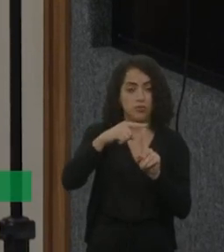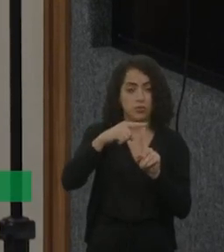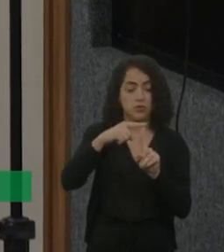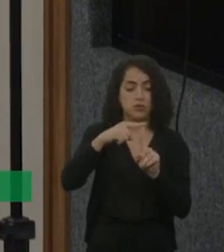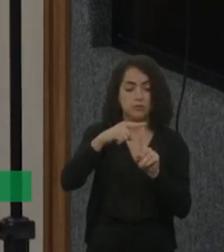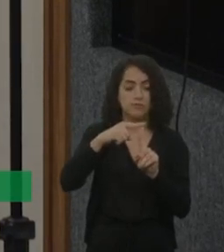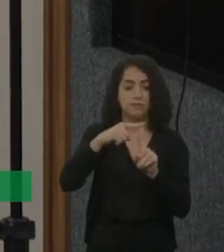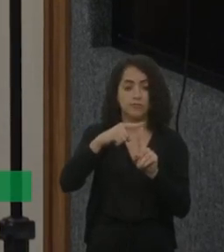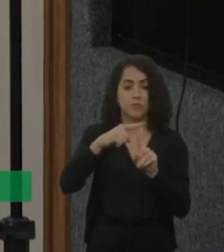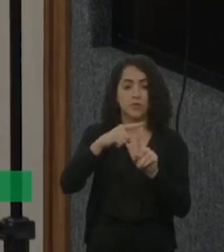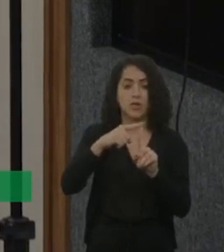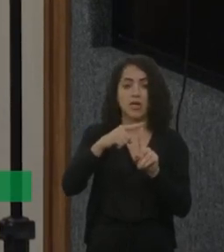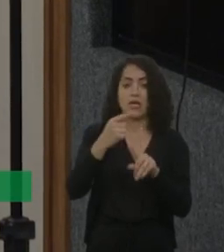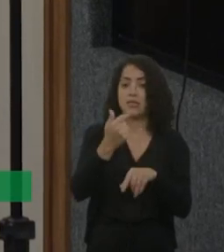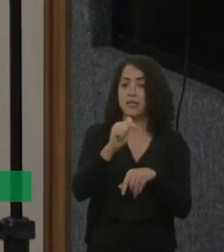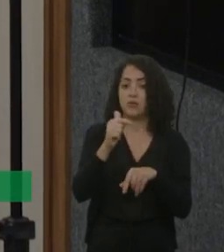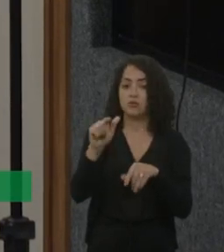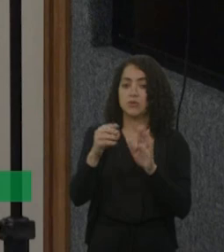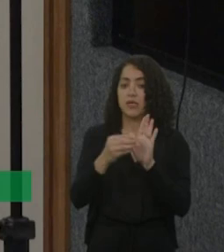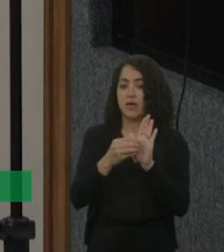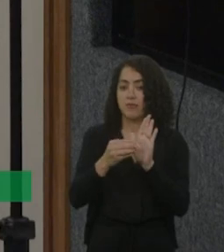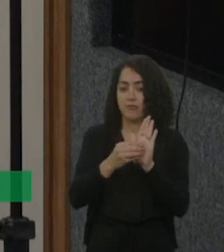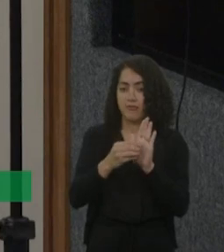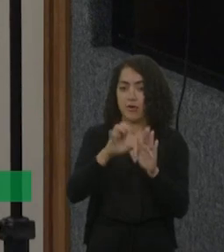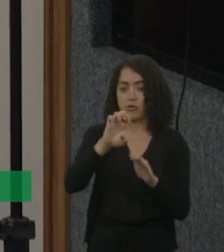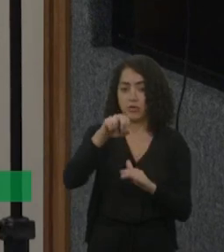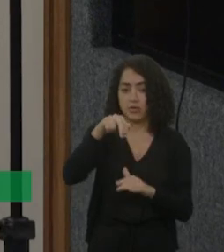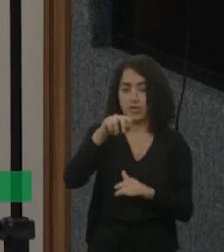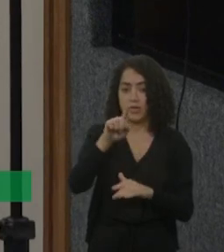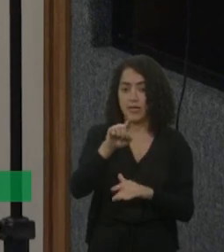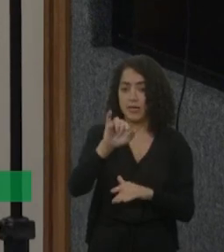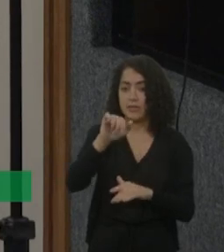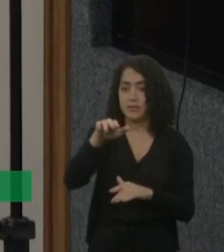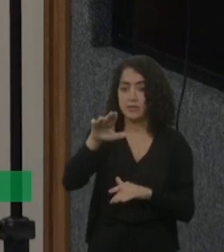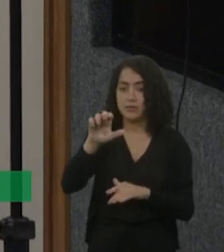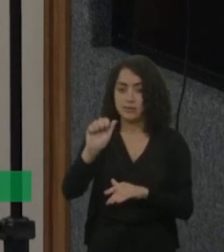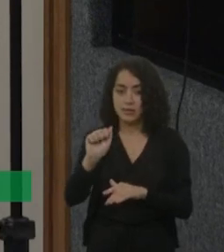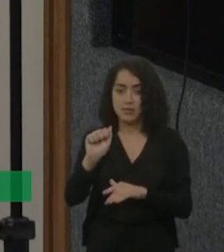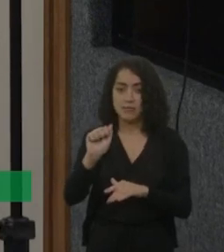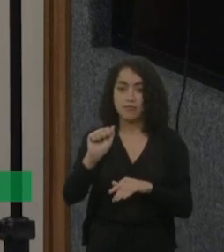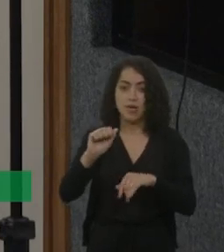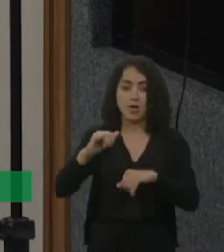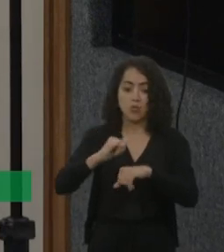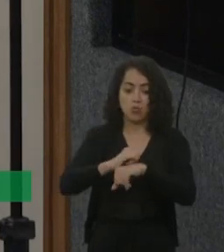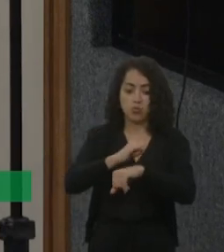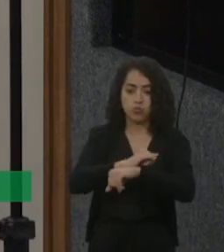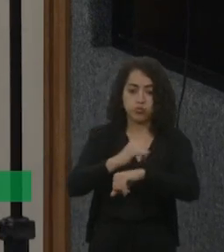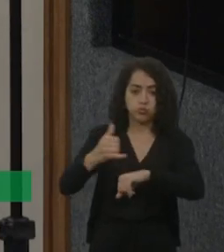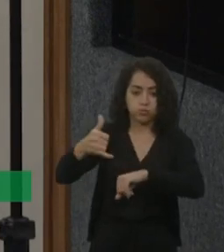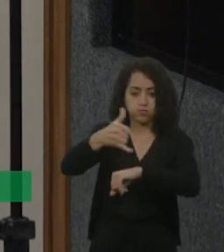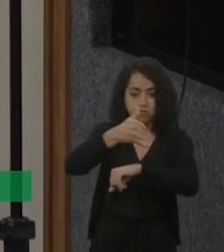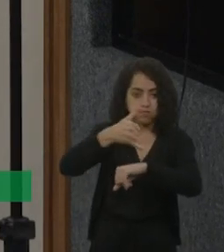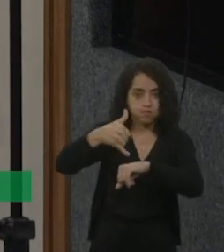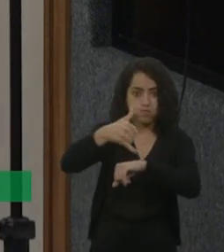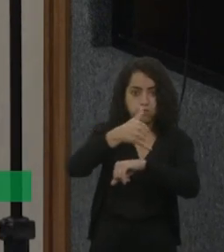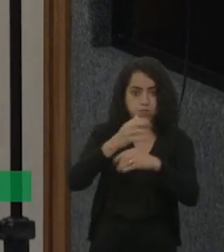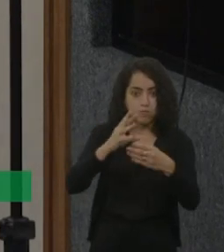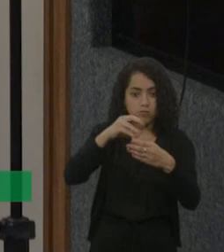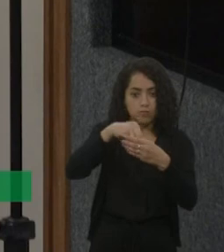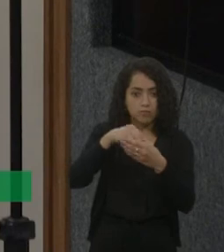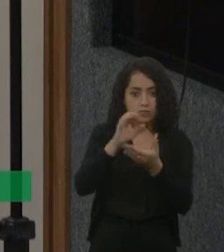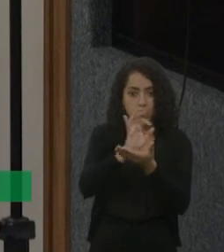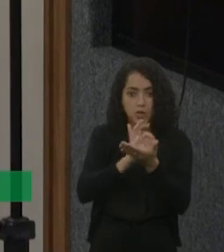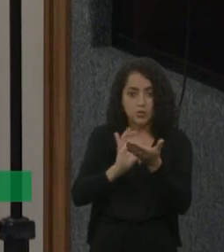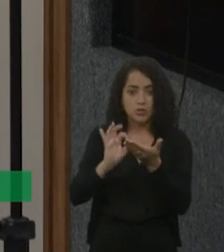têm a deficiência da enzima esfingomielinase ácida. Na verdade, o colesterol dentro da célula, o trânsito do colesterol é que é